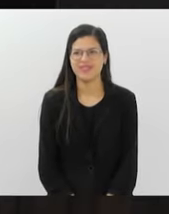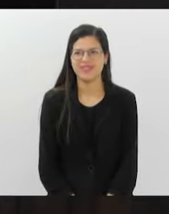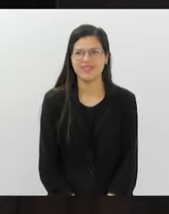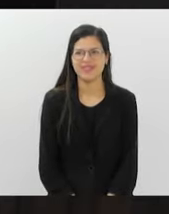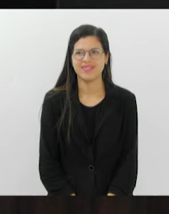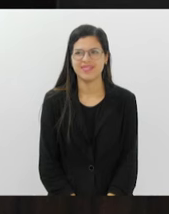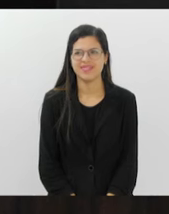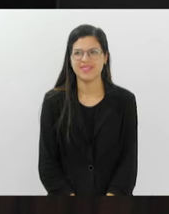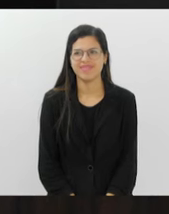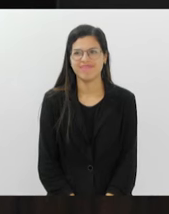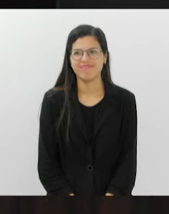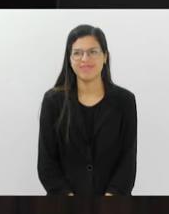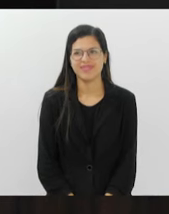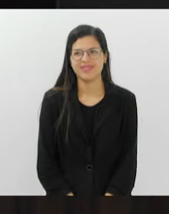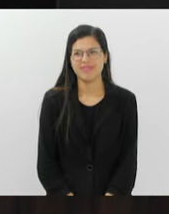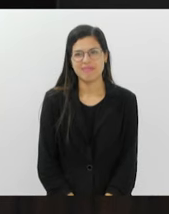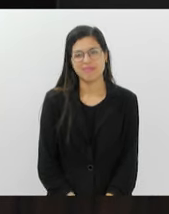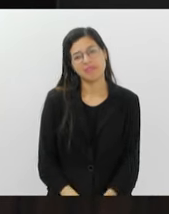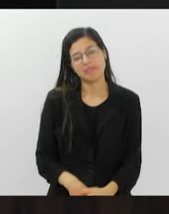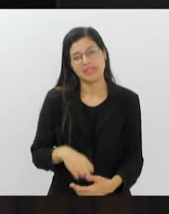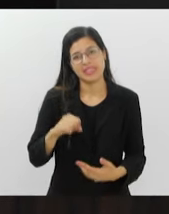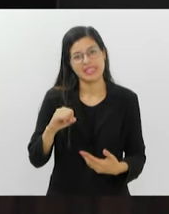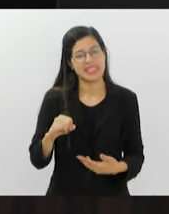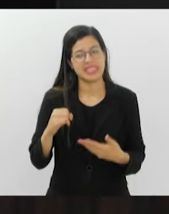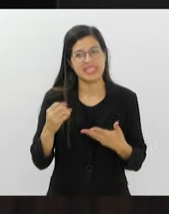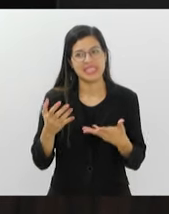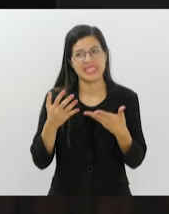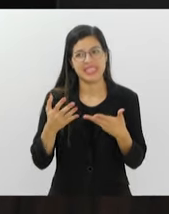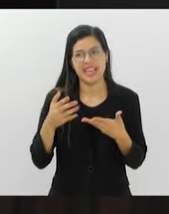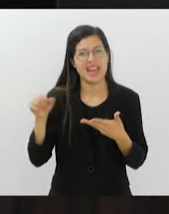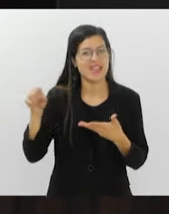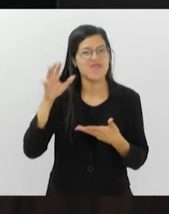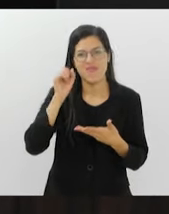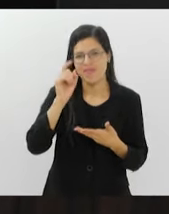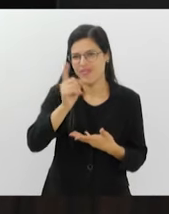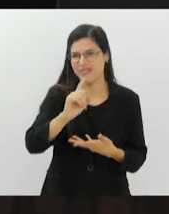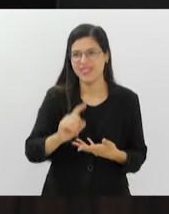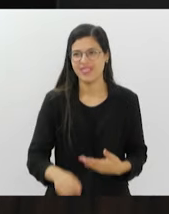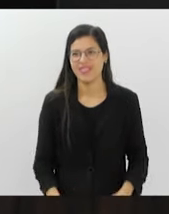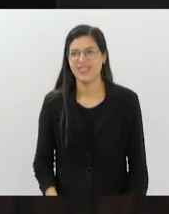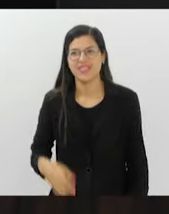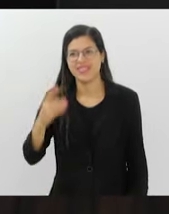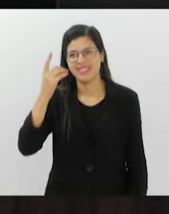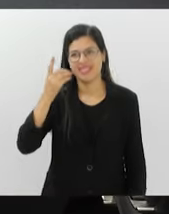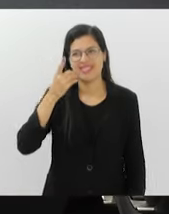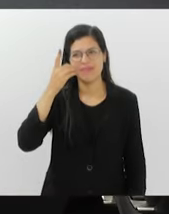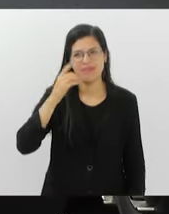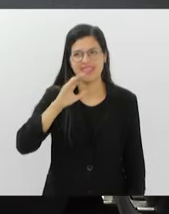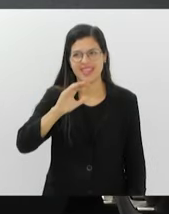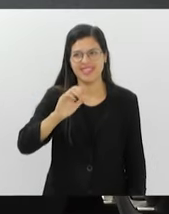a carapuça caia na cabeça de quem cber ele nem ouviu deputada Carla